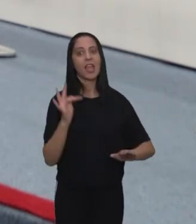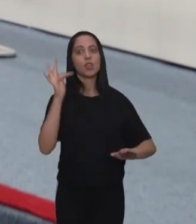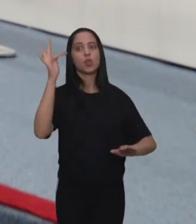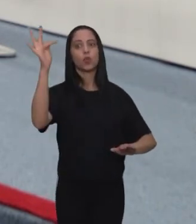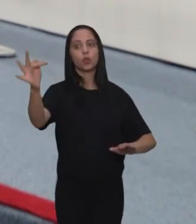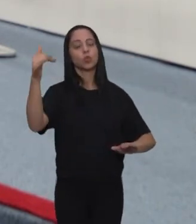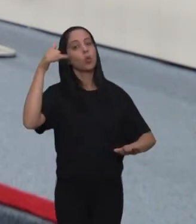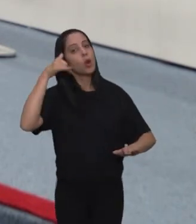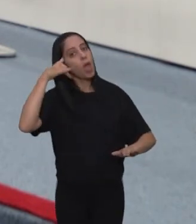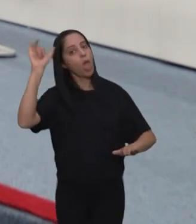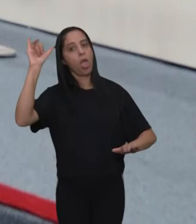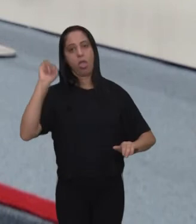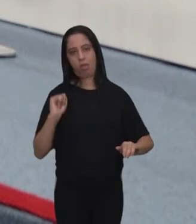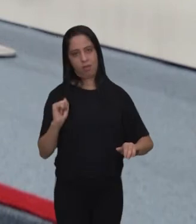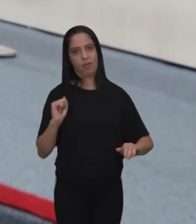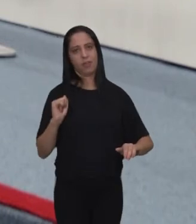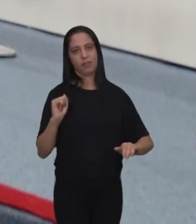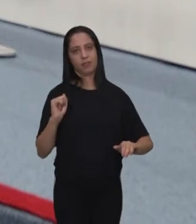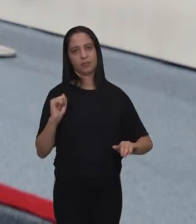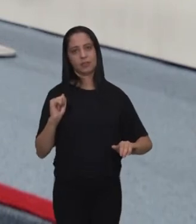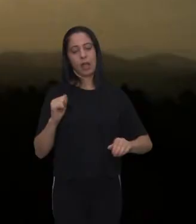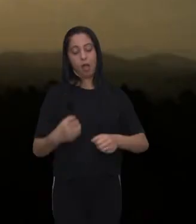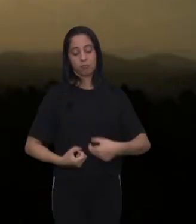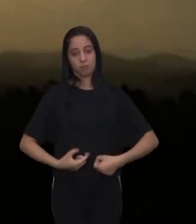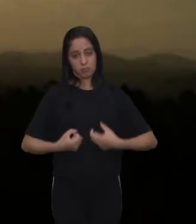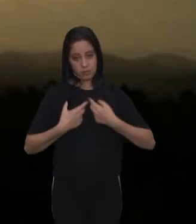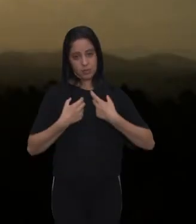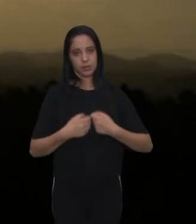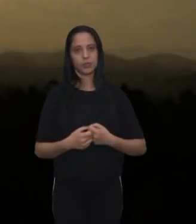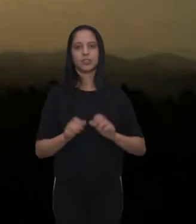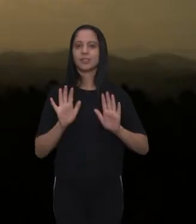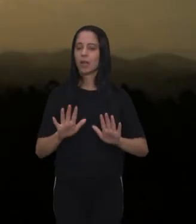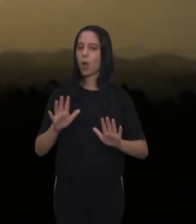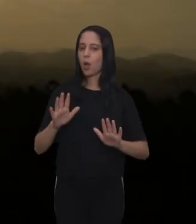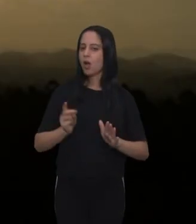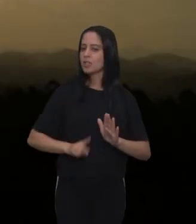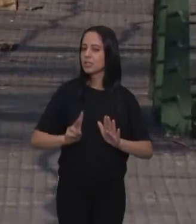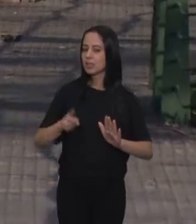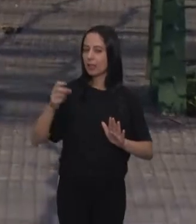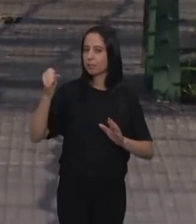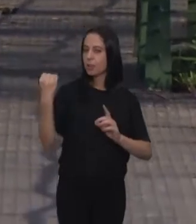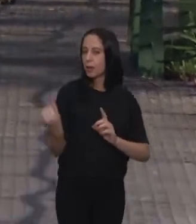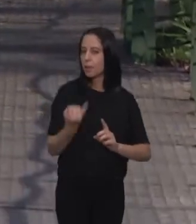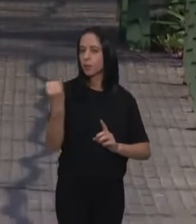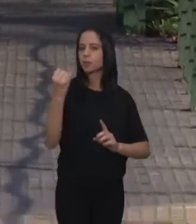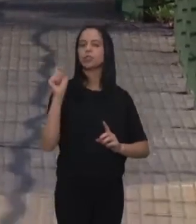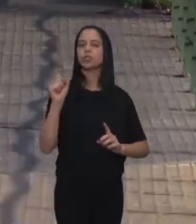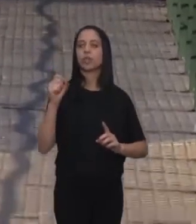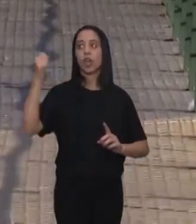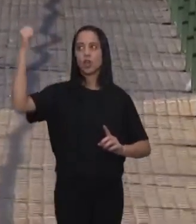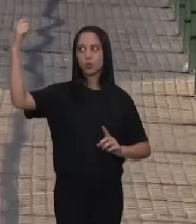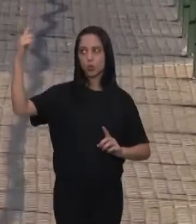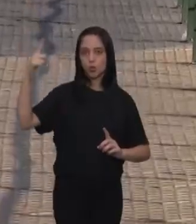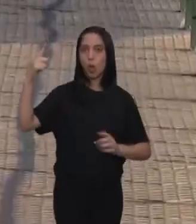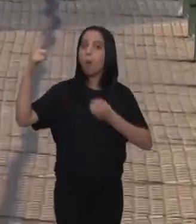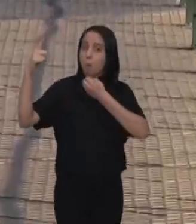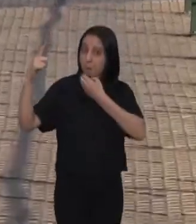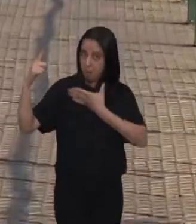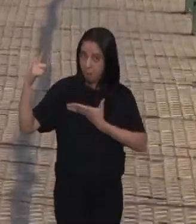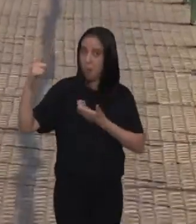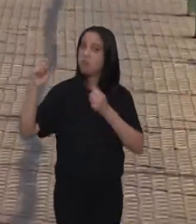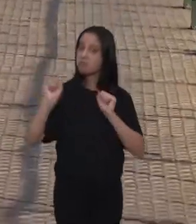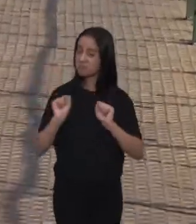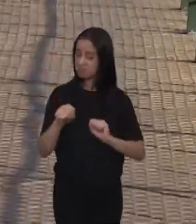grave já começar metástases e é sempre importante lembrar a exposição ao sol traz